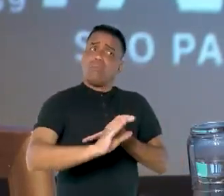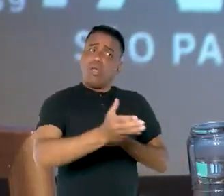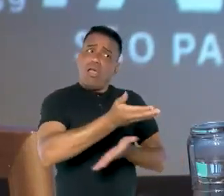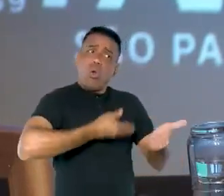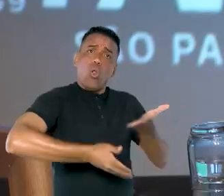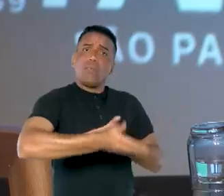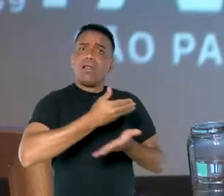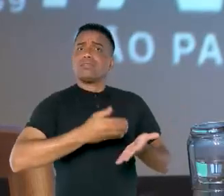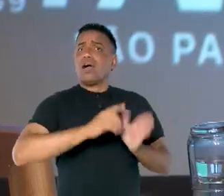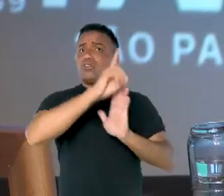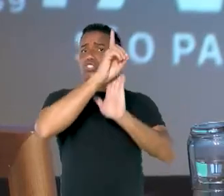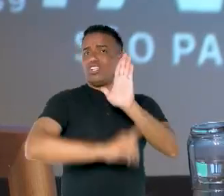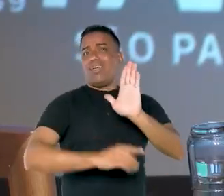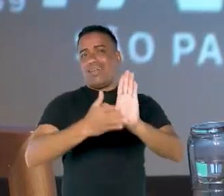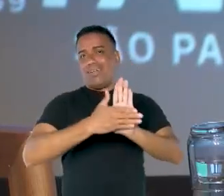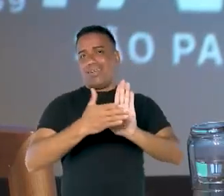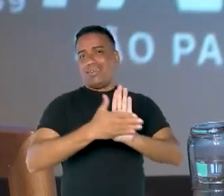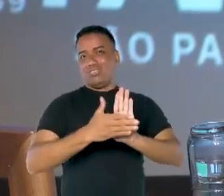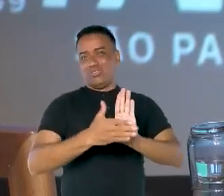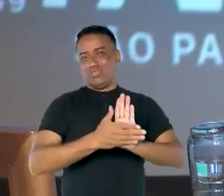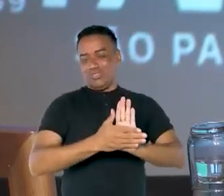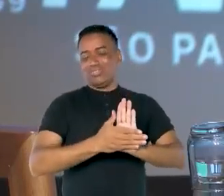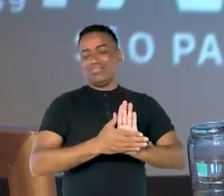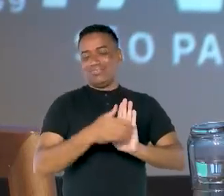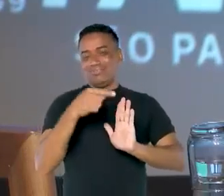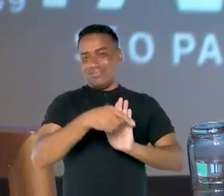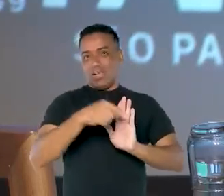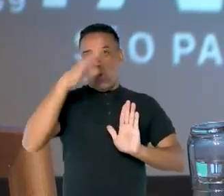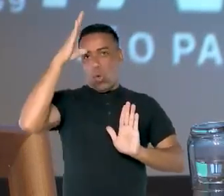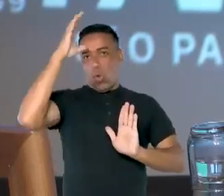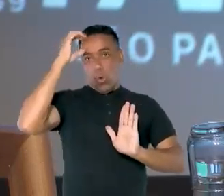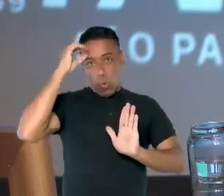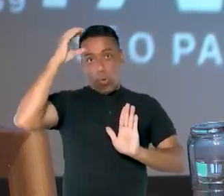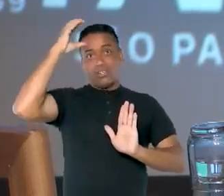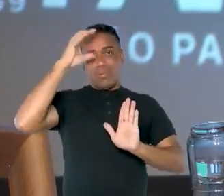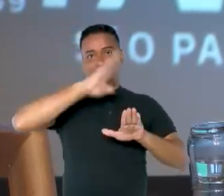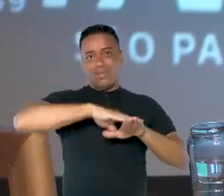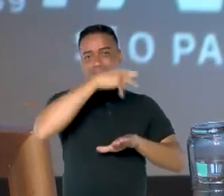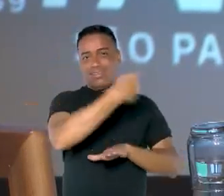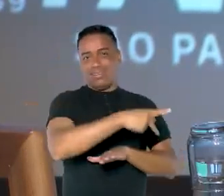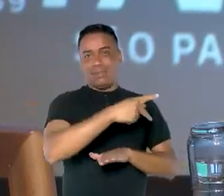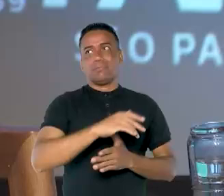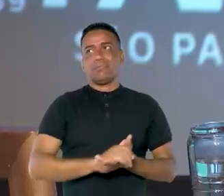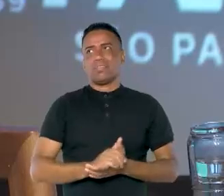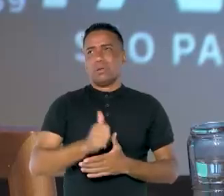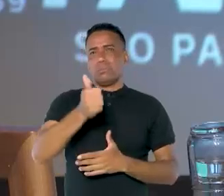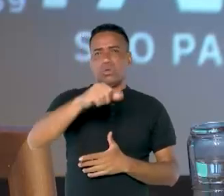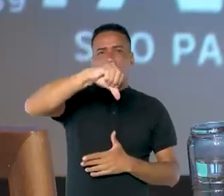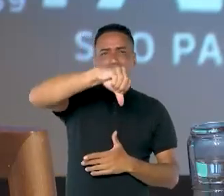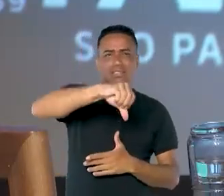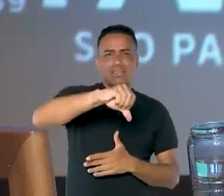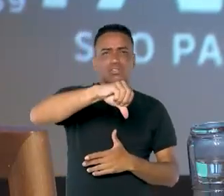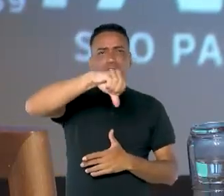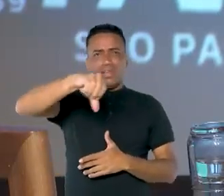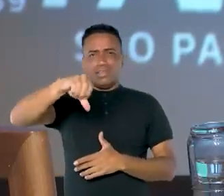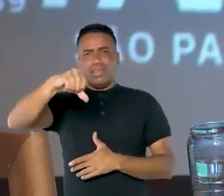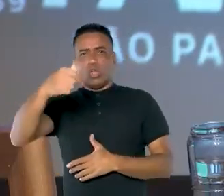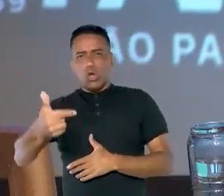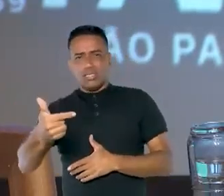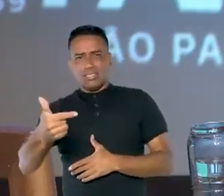sua colaboração, pelos seus direitos autorais. Isso houve um avanço em